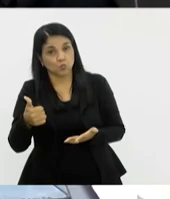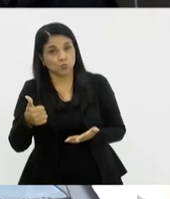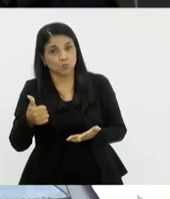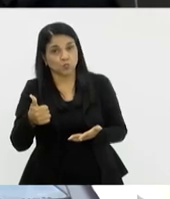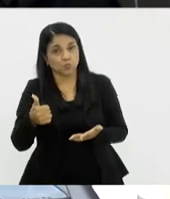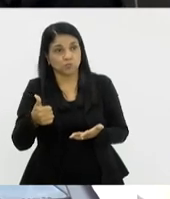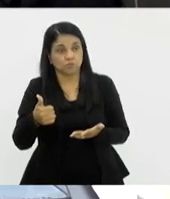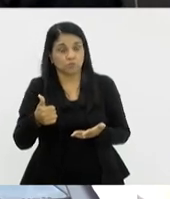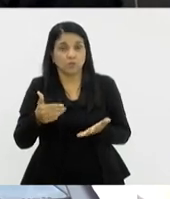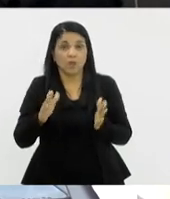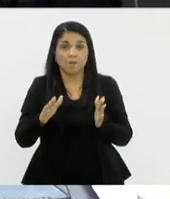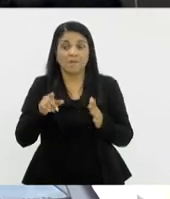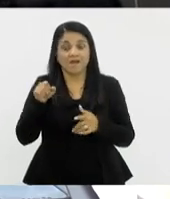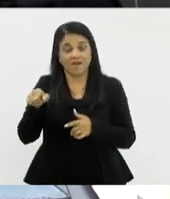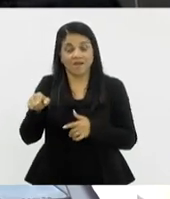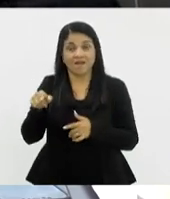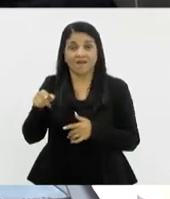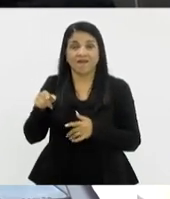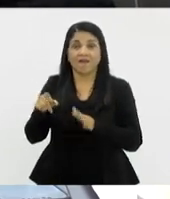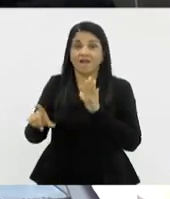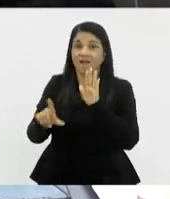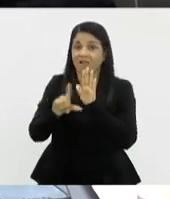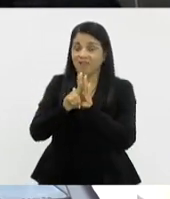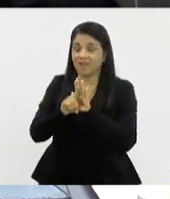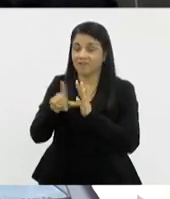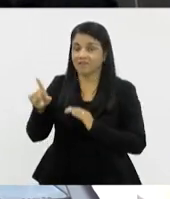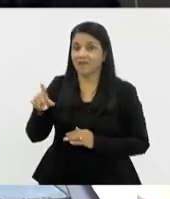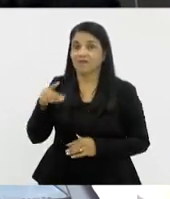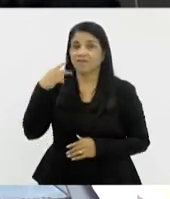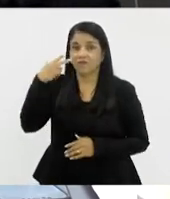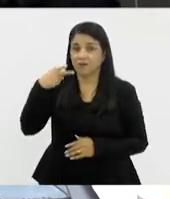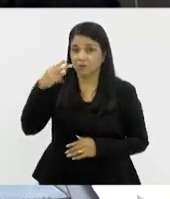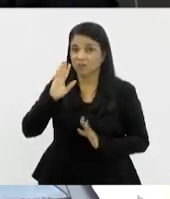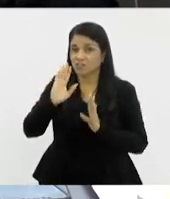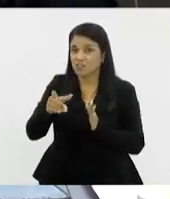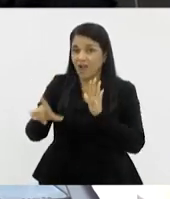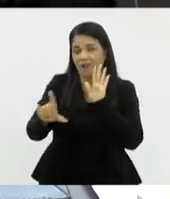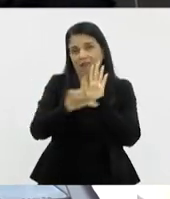seja anterior, mas a dela já é lei. É lei. É lei.